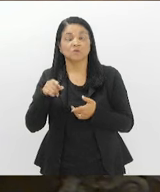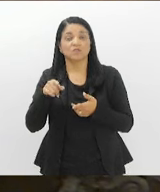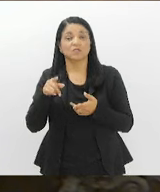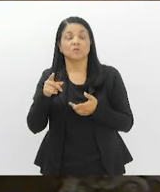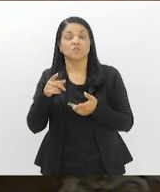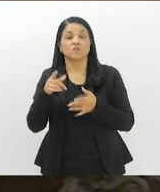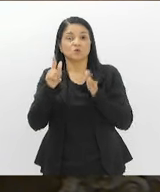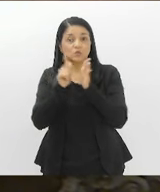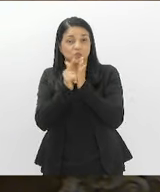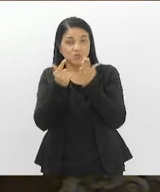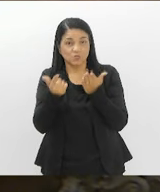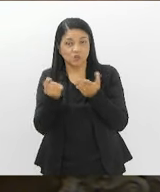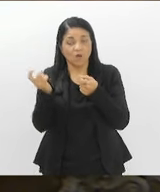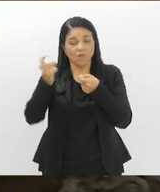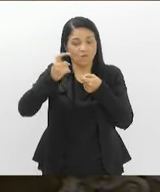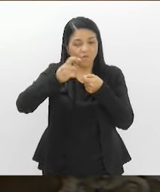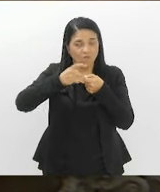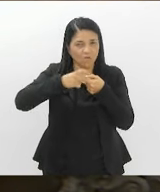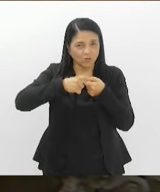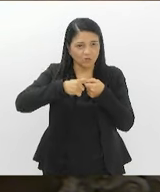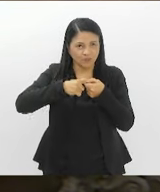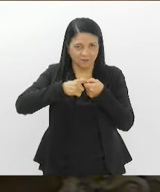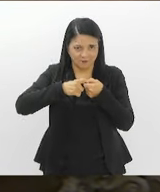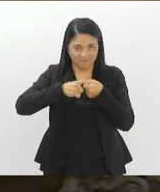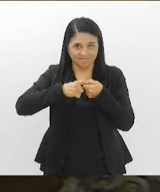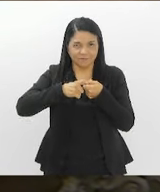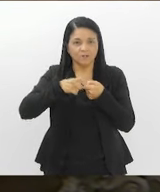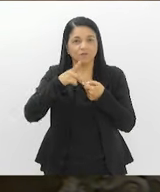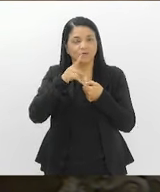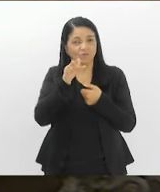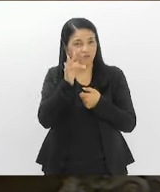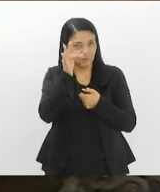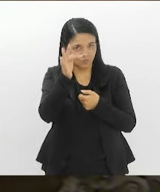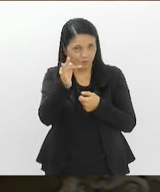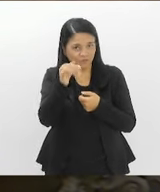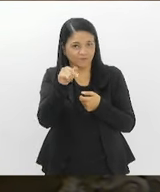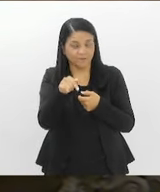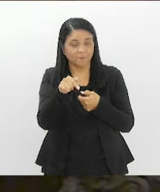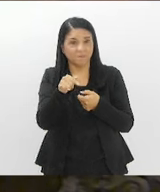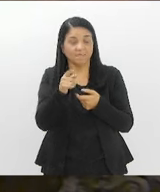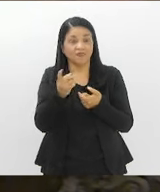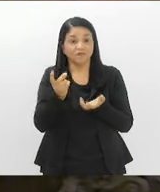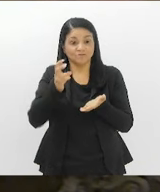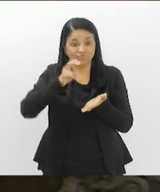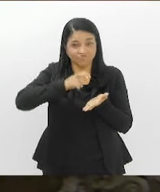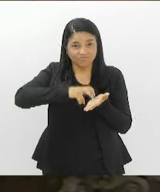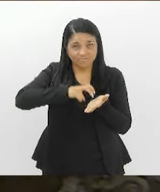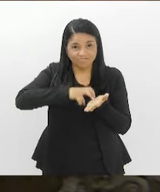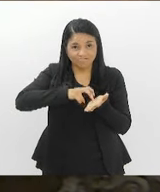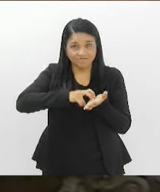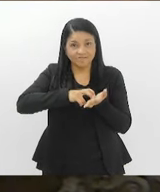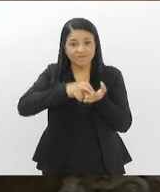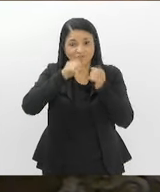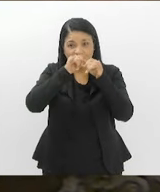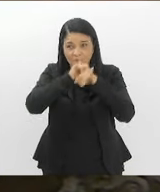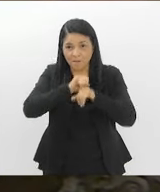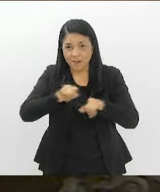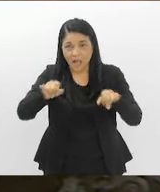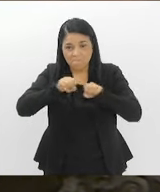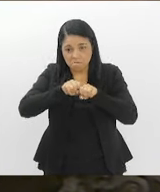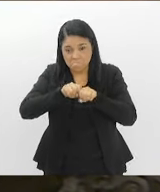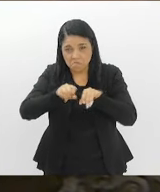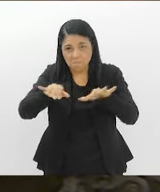voltaria algum dia com DNA. E no dia seguinte o jornal passou a circular